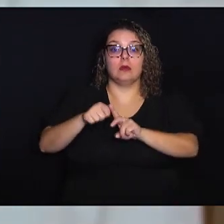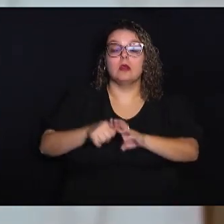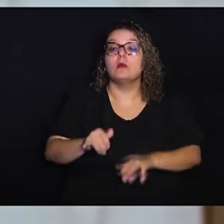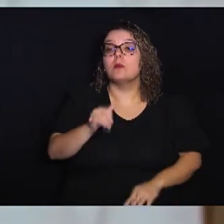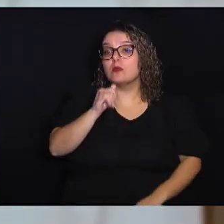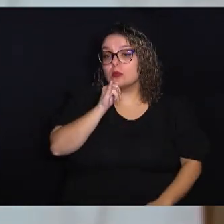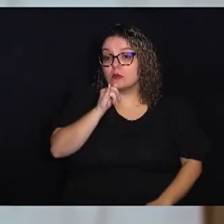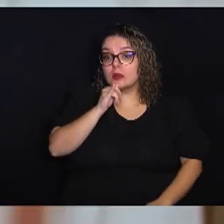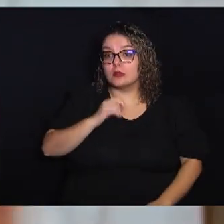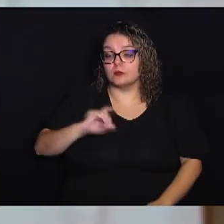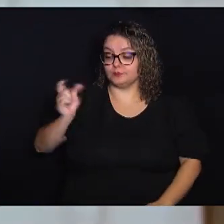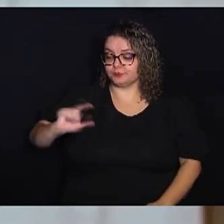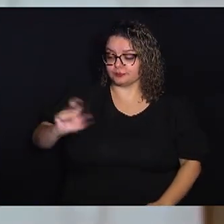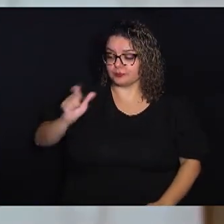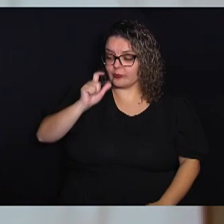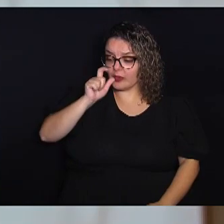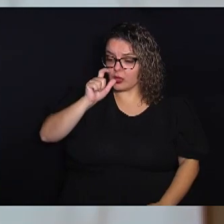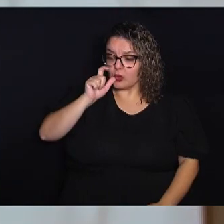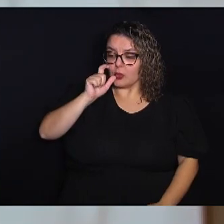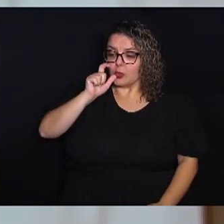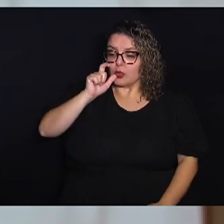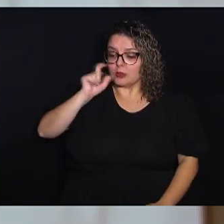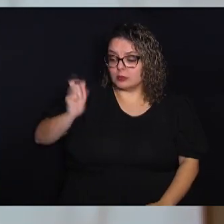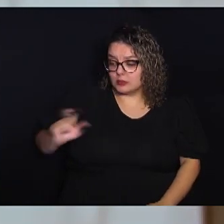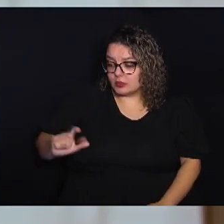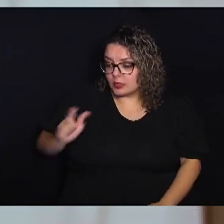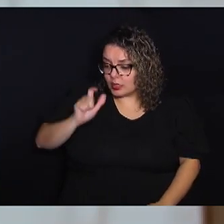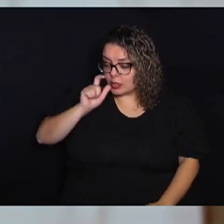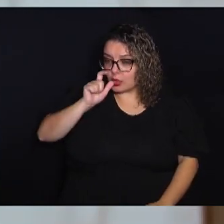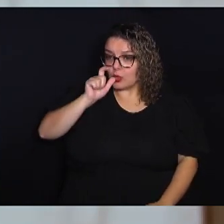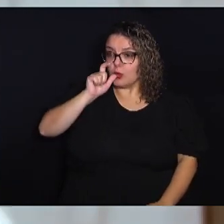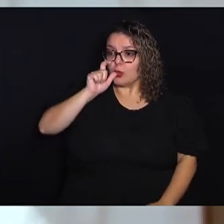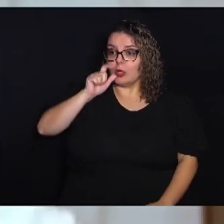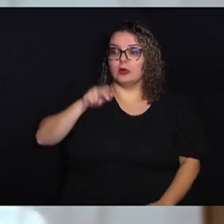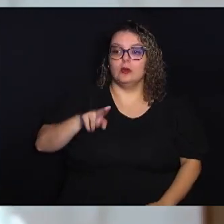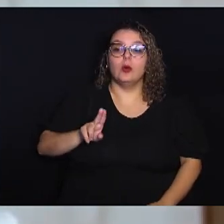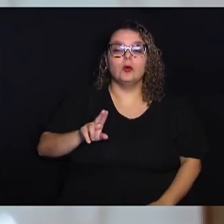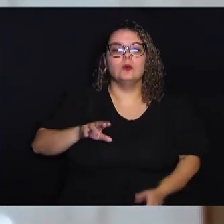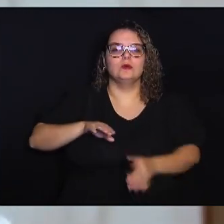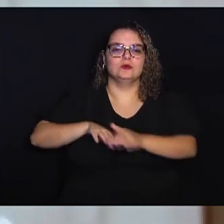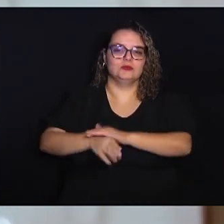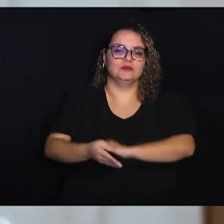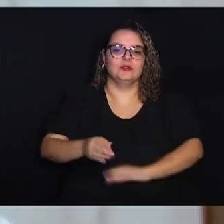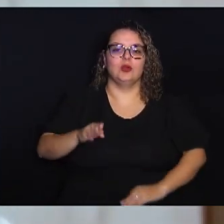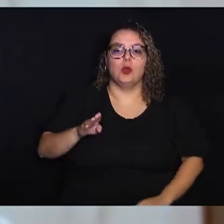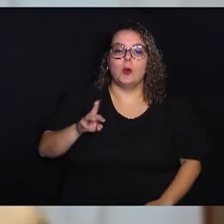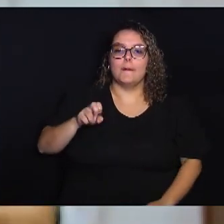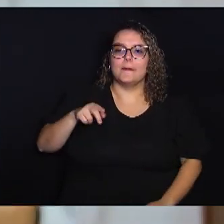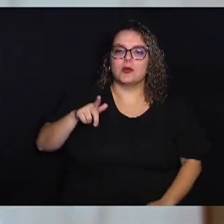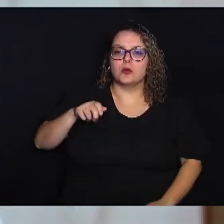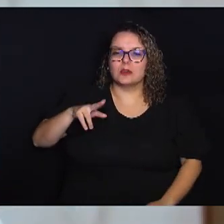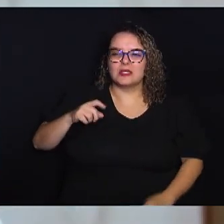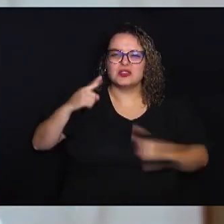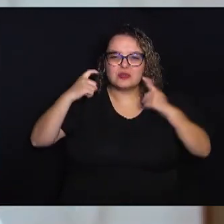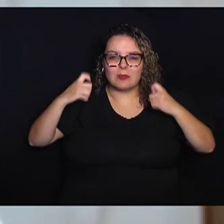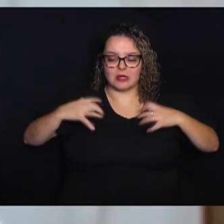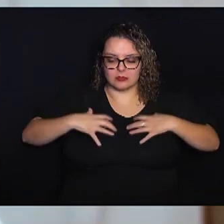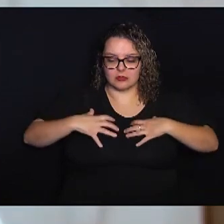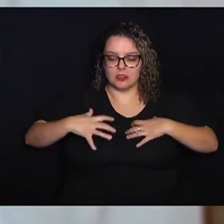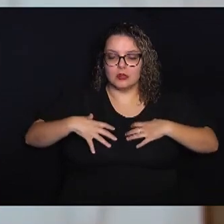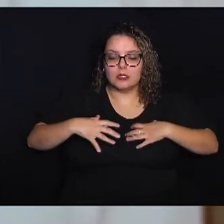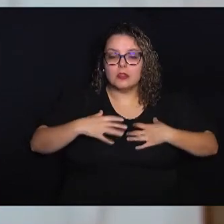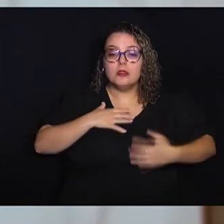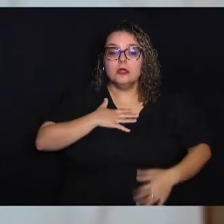exemplo, a asma, que o pessoal costumeiramente chama de bronquite, que é aquele chiado que dá no pulmão com falta de